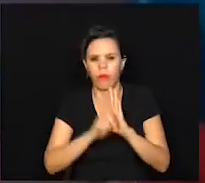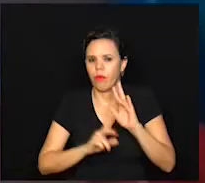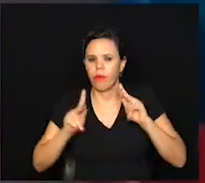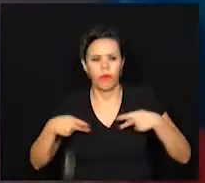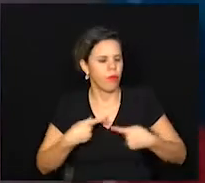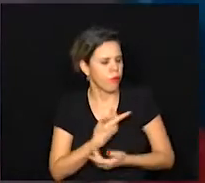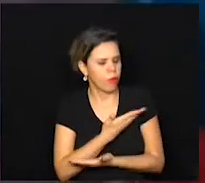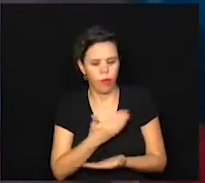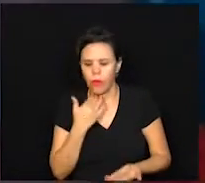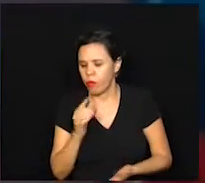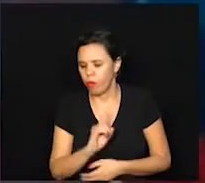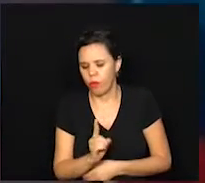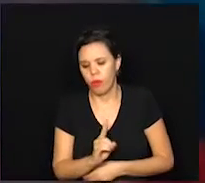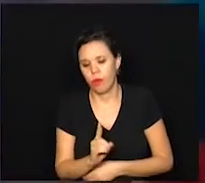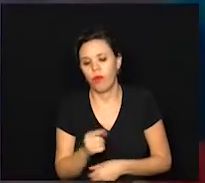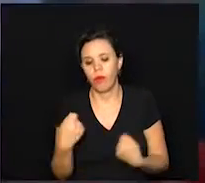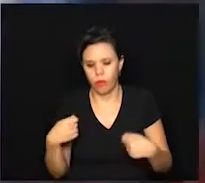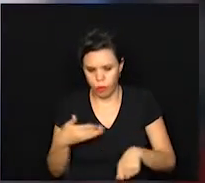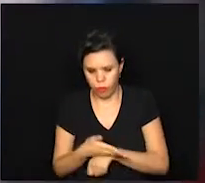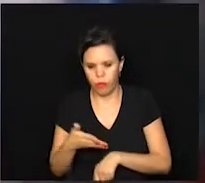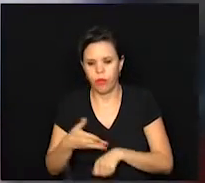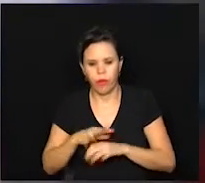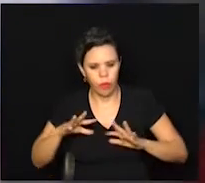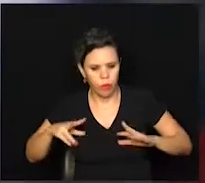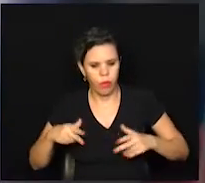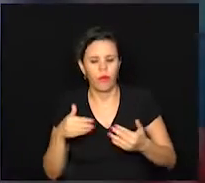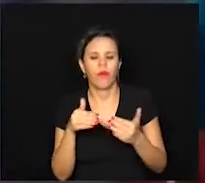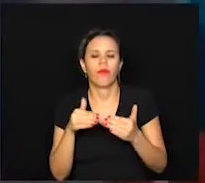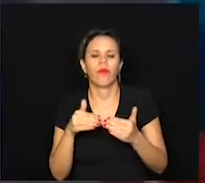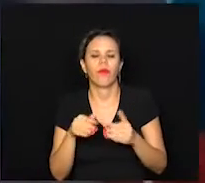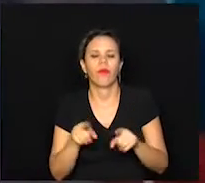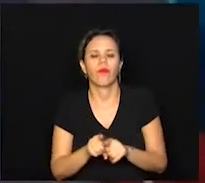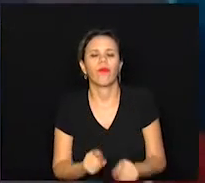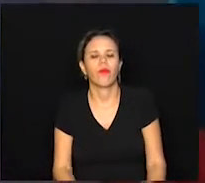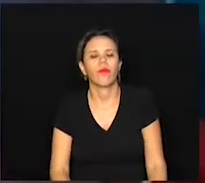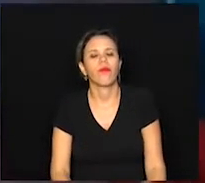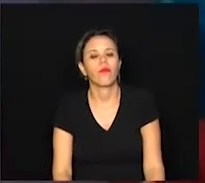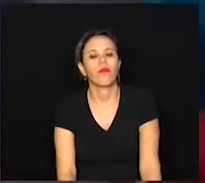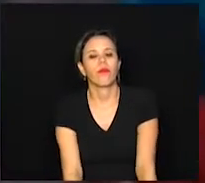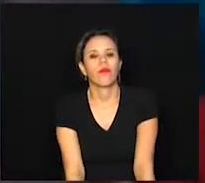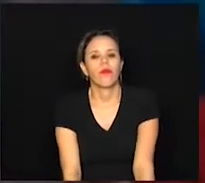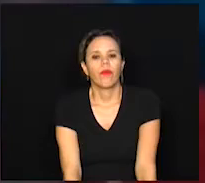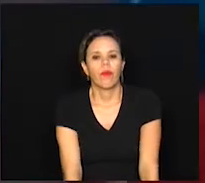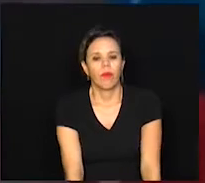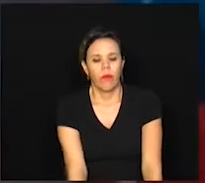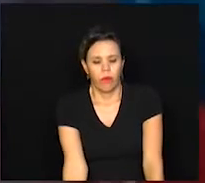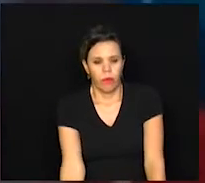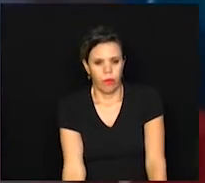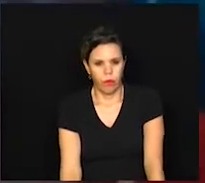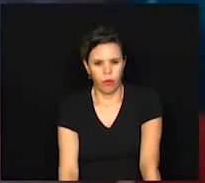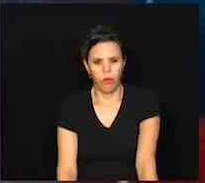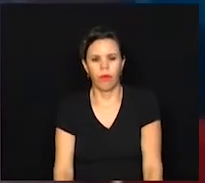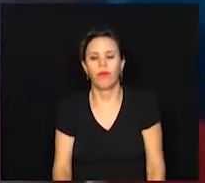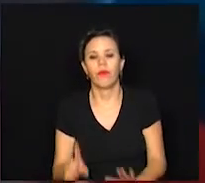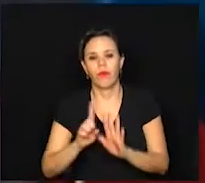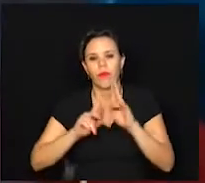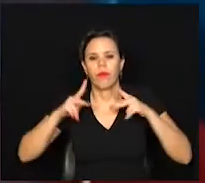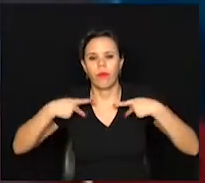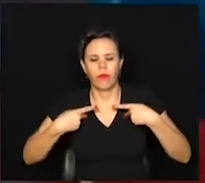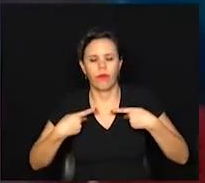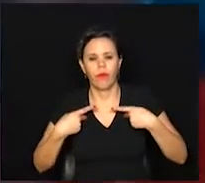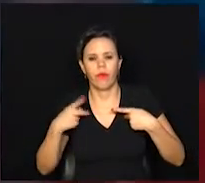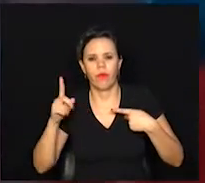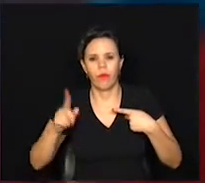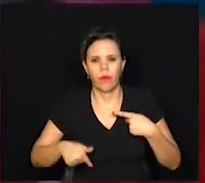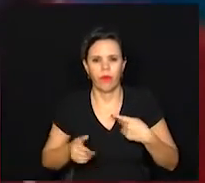não se constrói direitos humanos sem participação, e concordo também nesse sentido de que a política de direitos humanos ela tem que ser